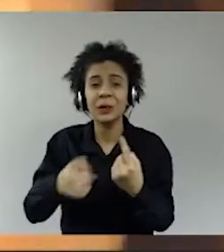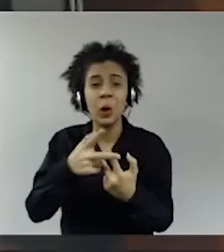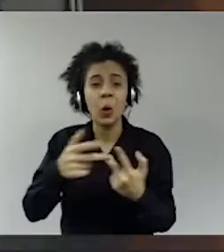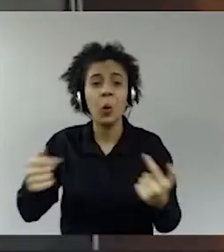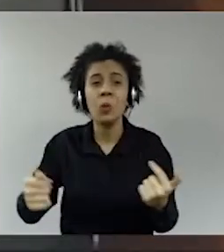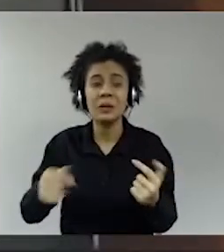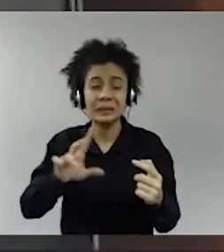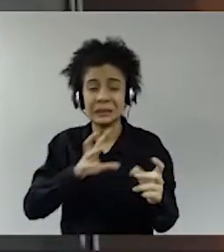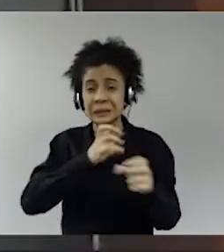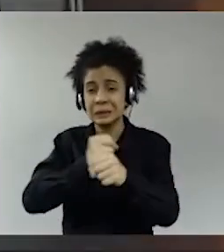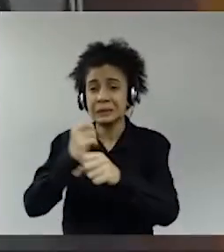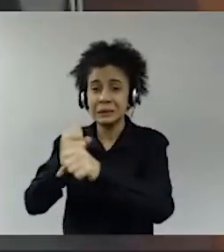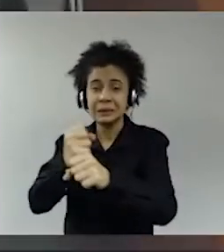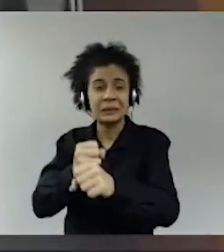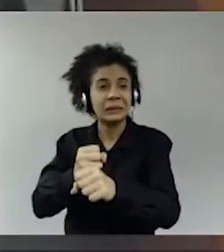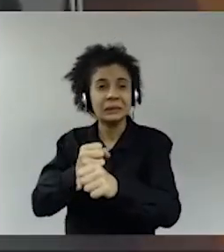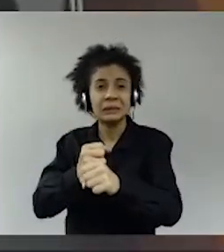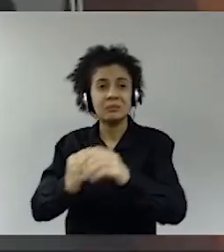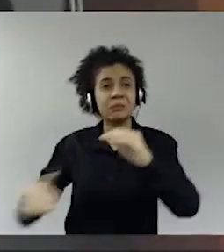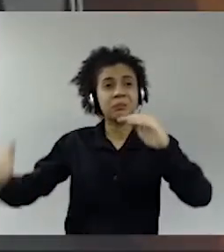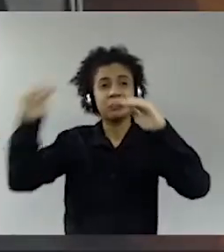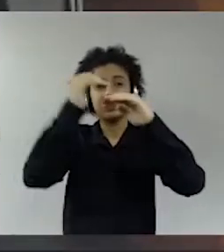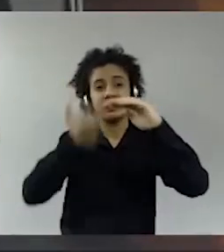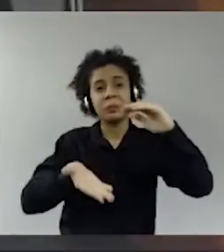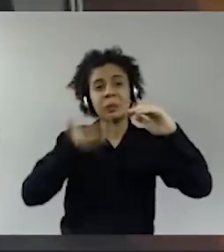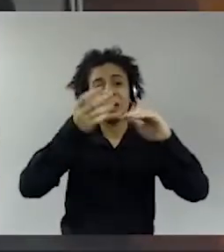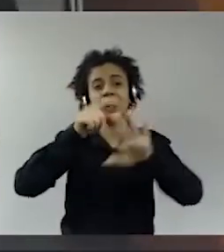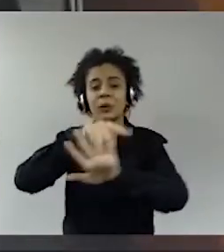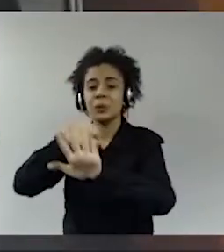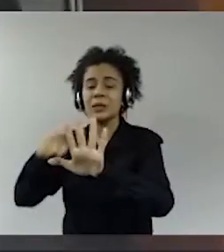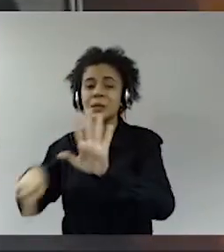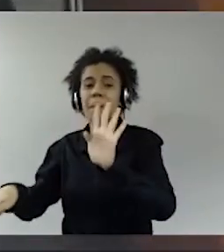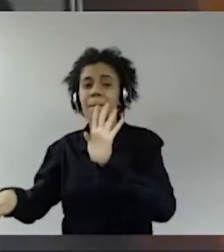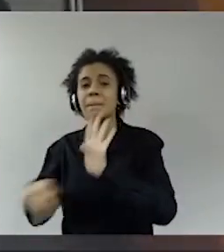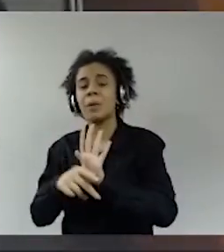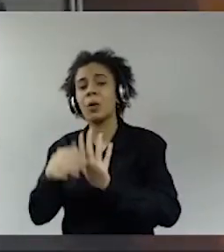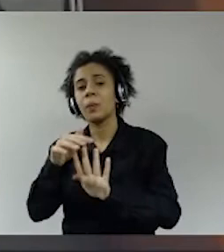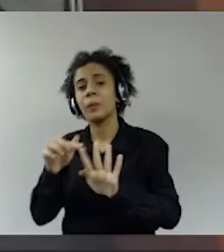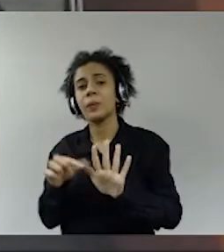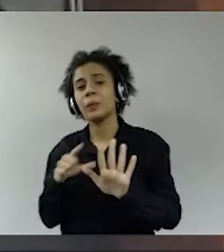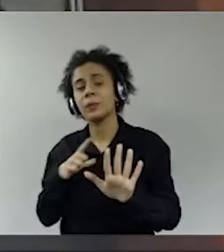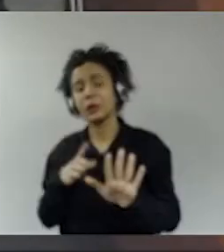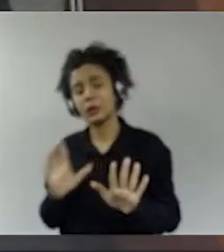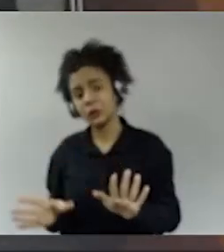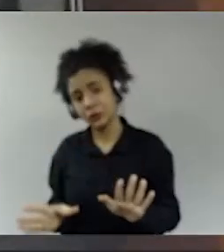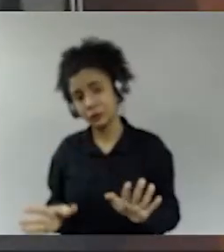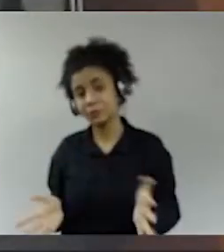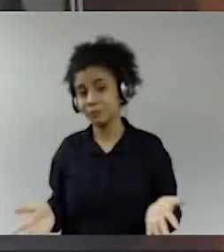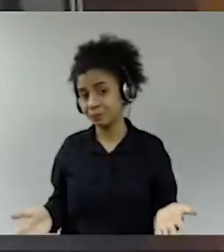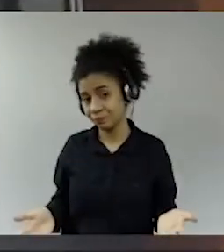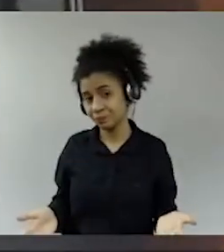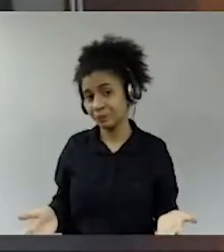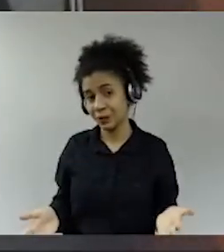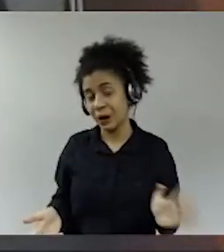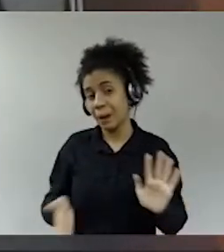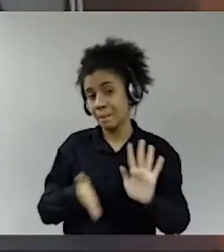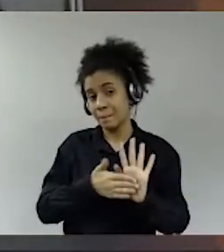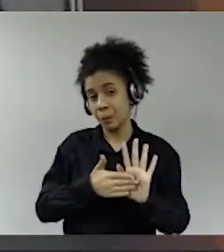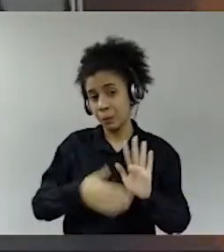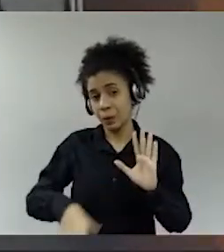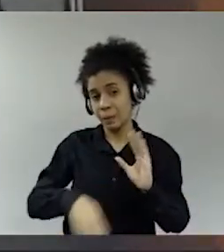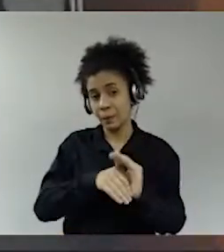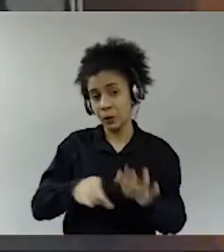que somadas superam aquelas 5 determinadas que hoje existem. O projeto de emenda constitucional